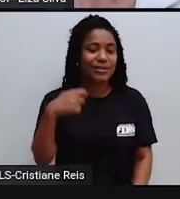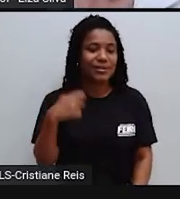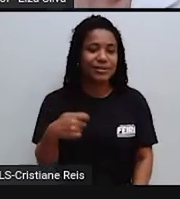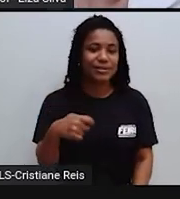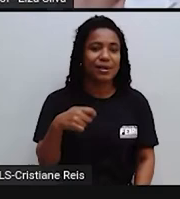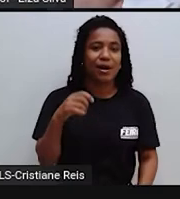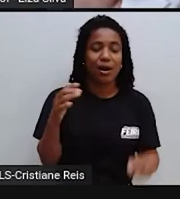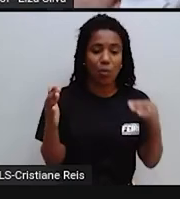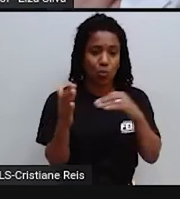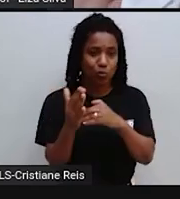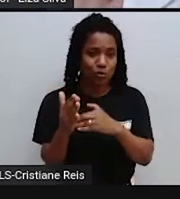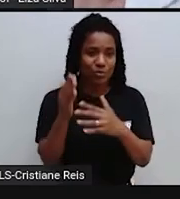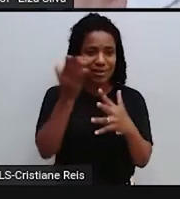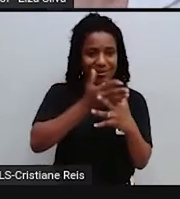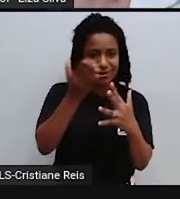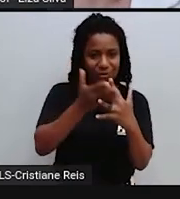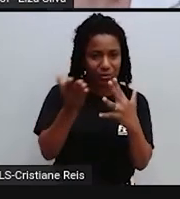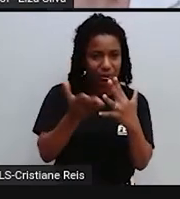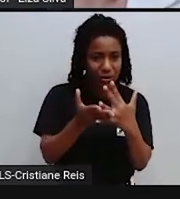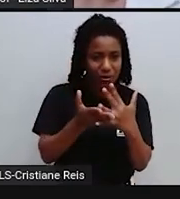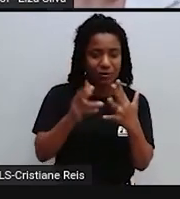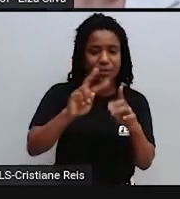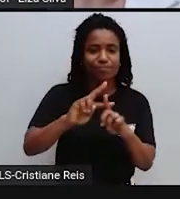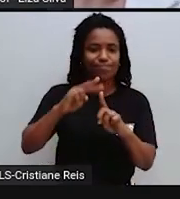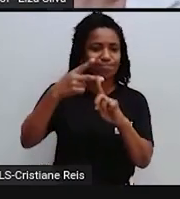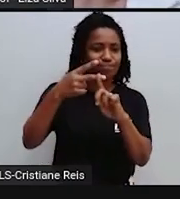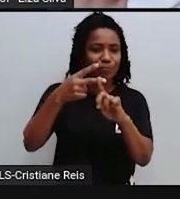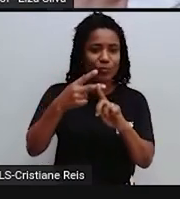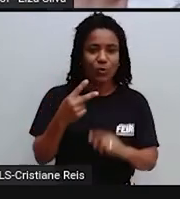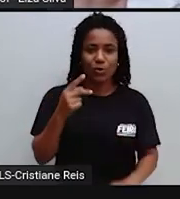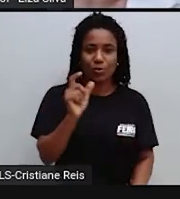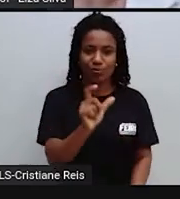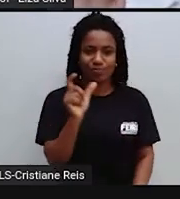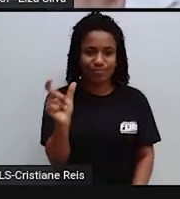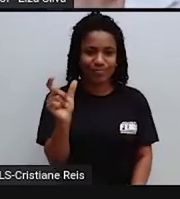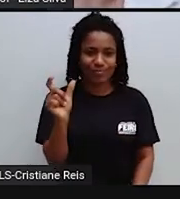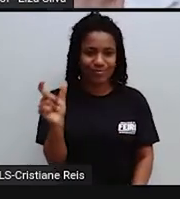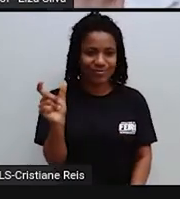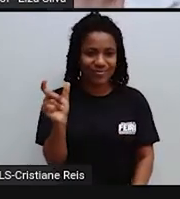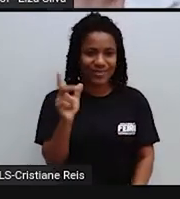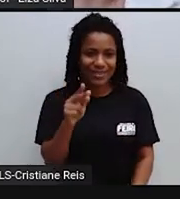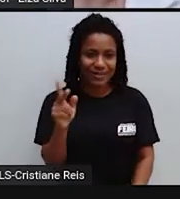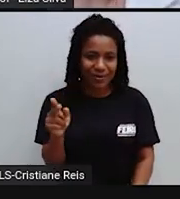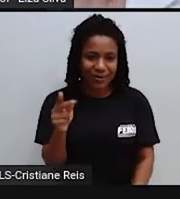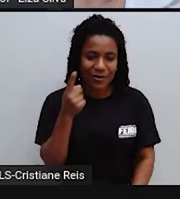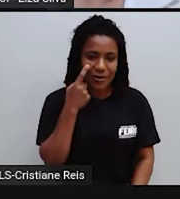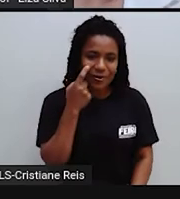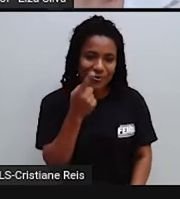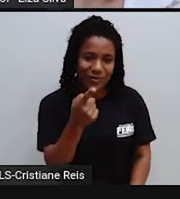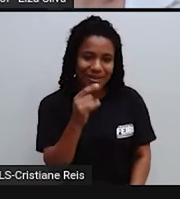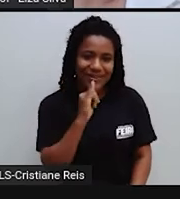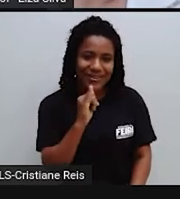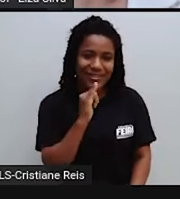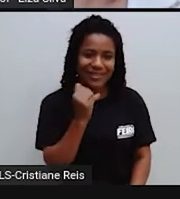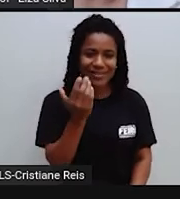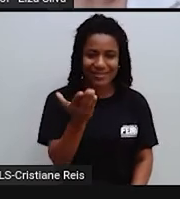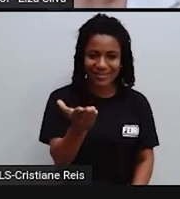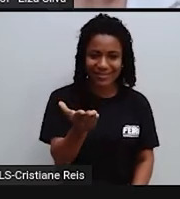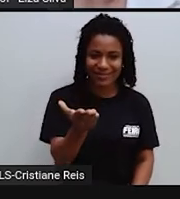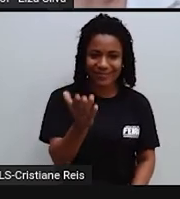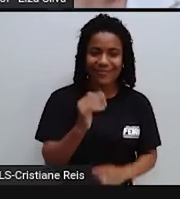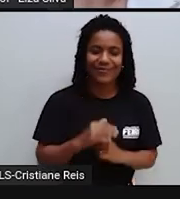última consoante. Observe os verbos to run, correr, running, to cut,